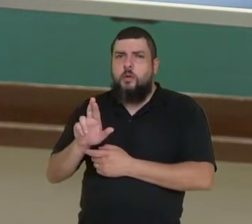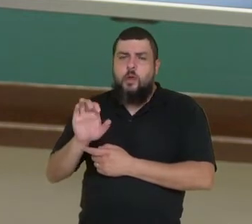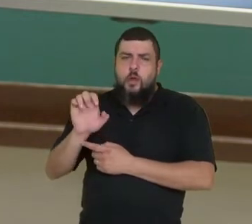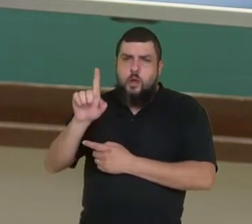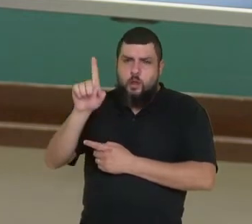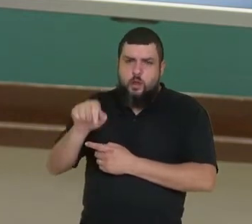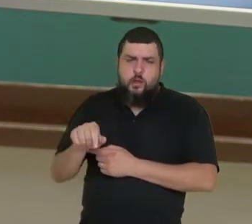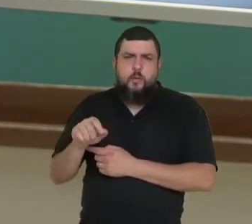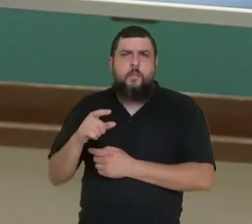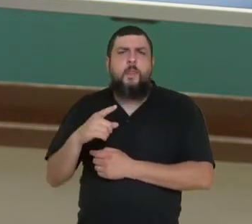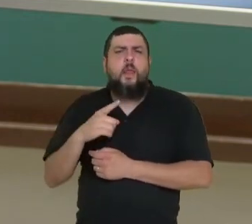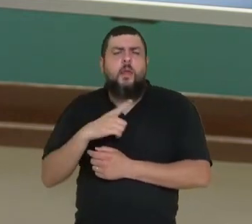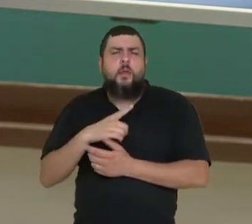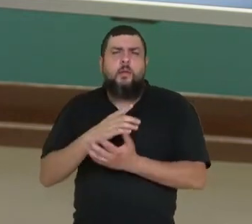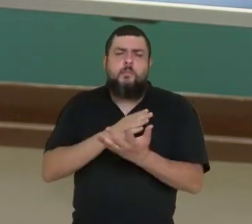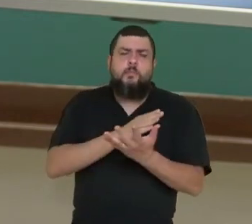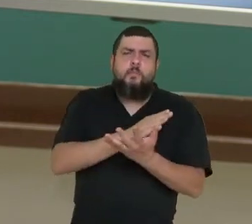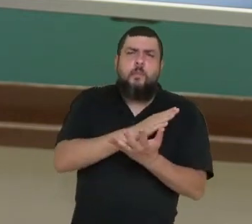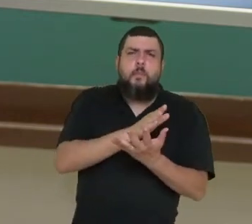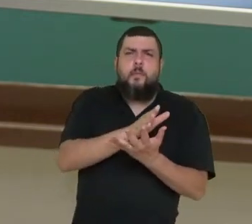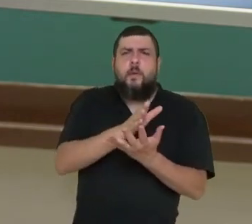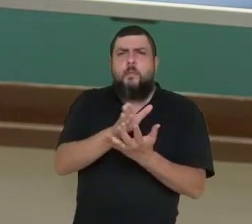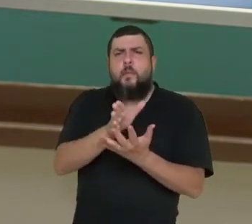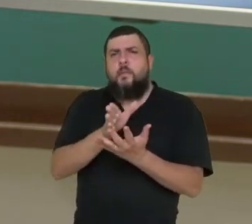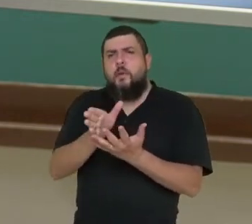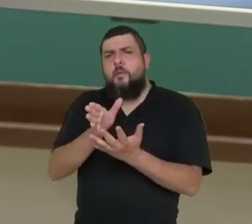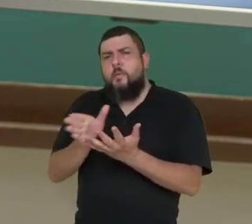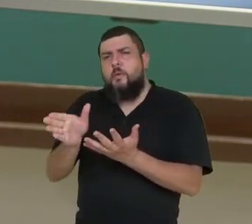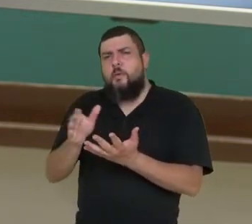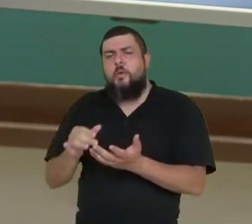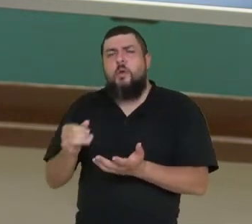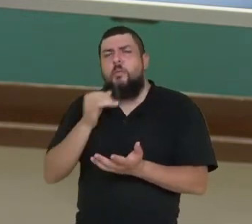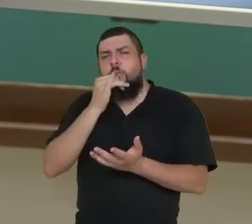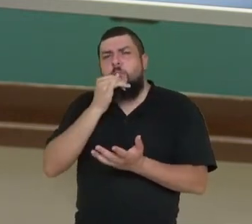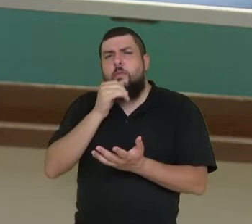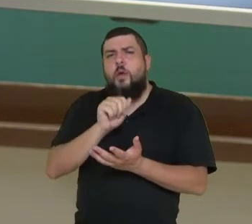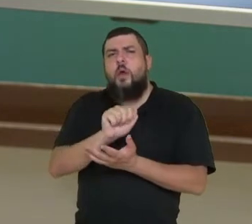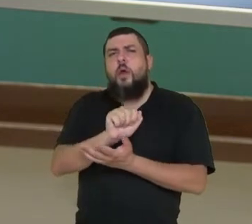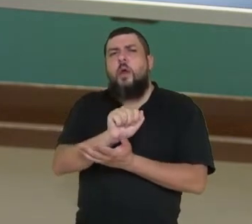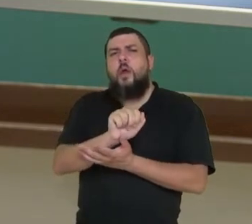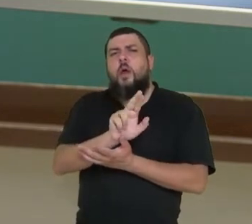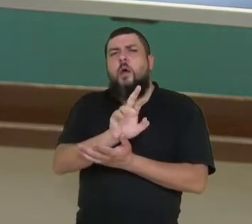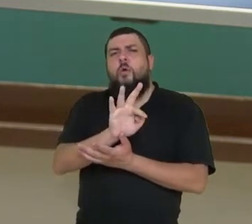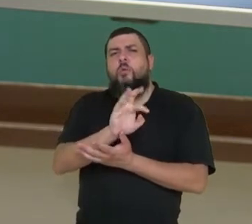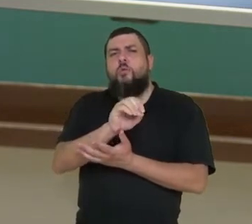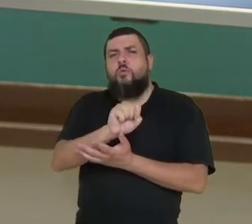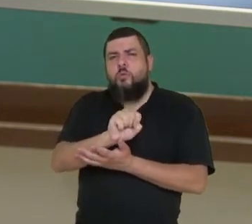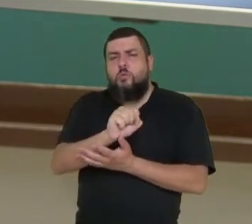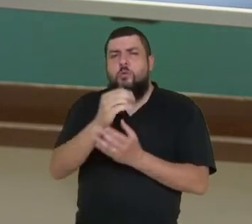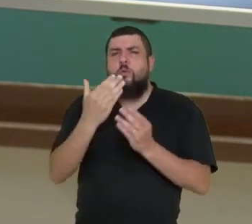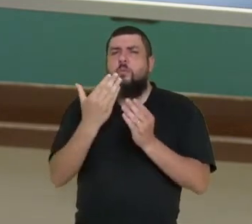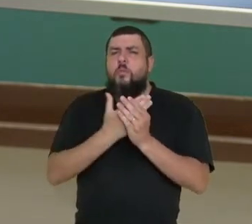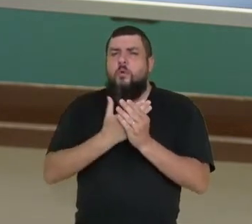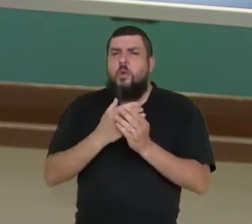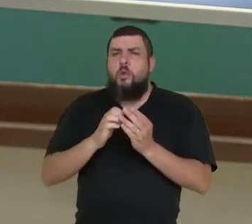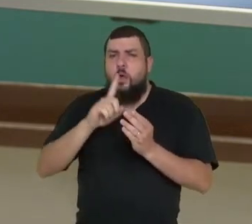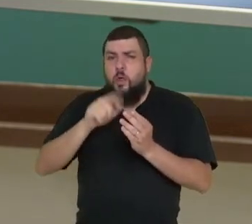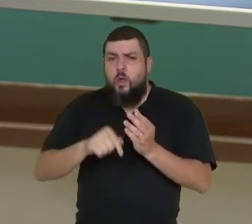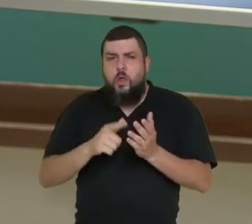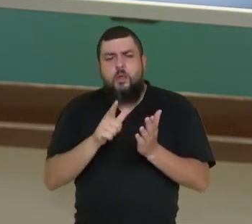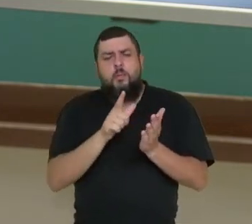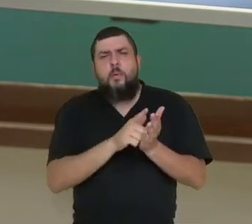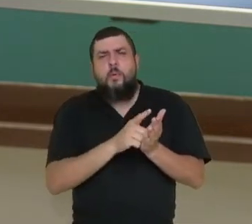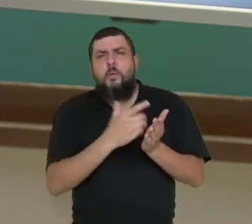assim, existem outras ramificações, como os autos de um processo, né? Os autos de um processo são as folhas